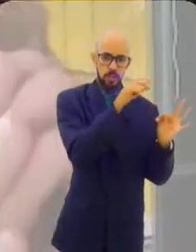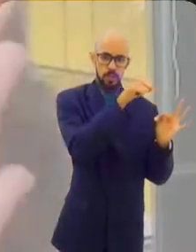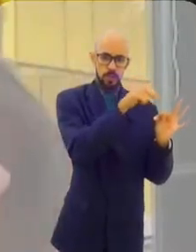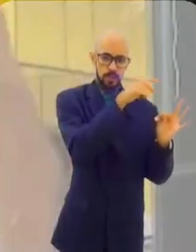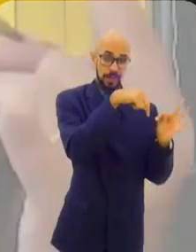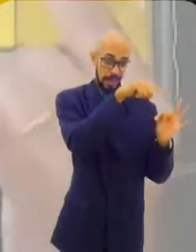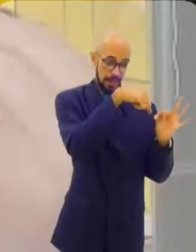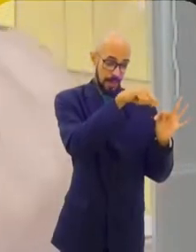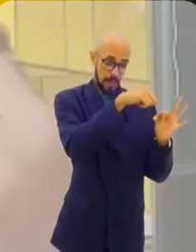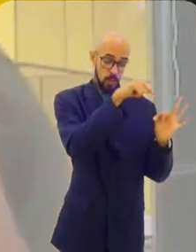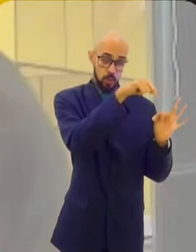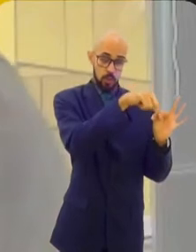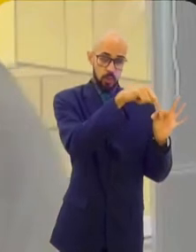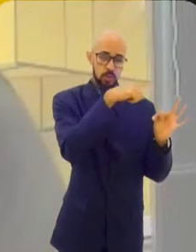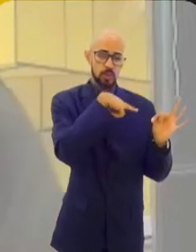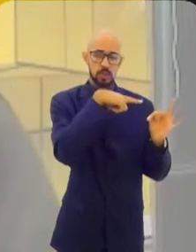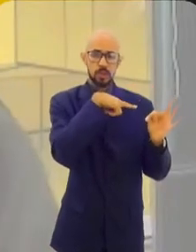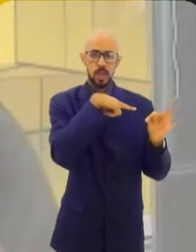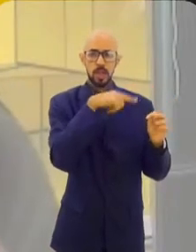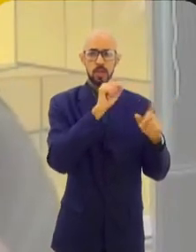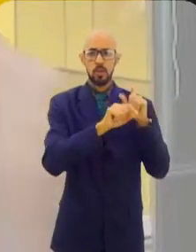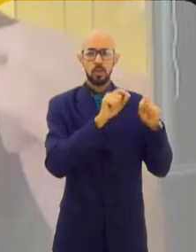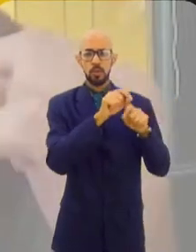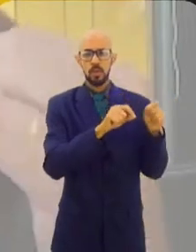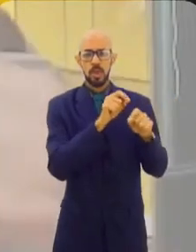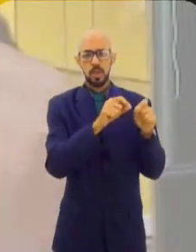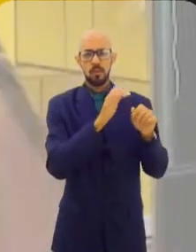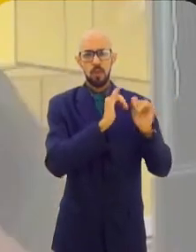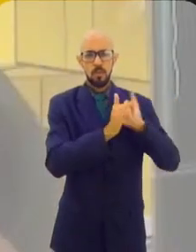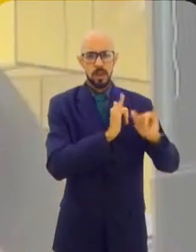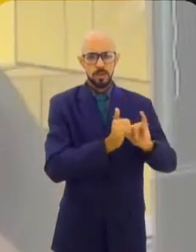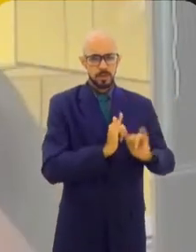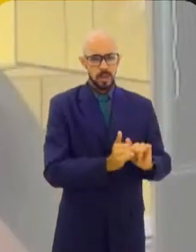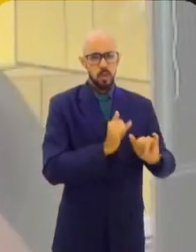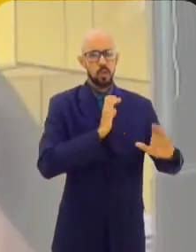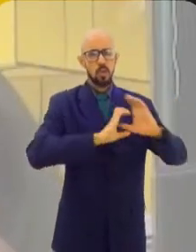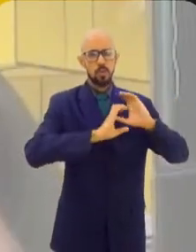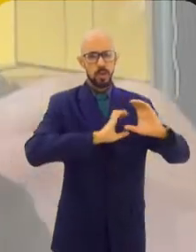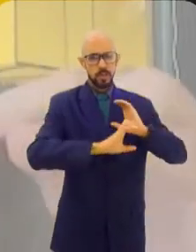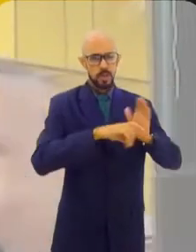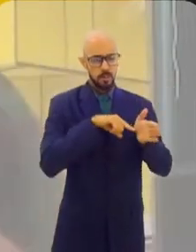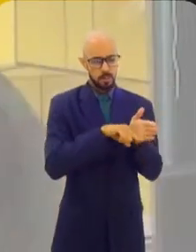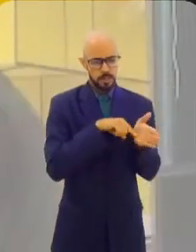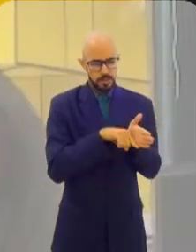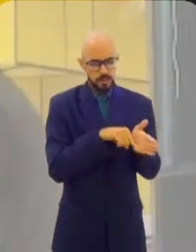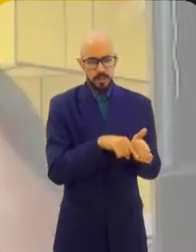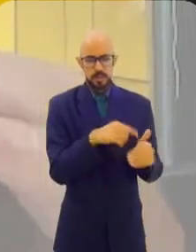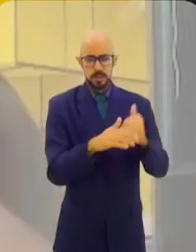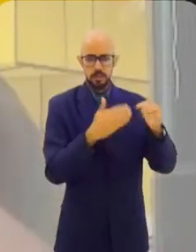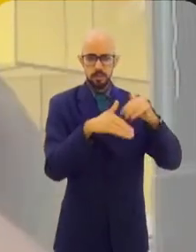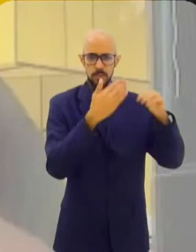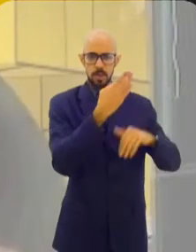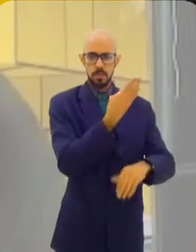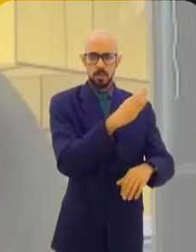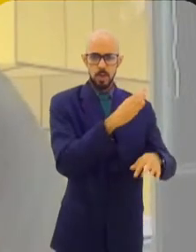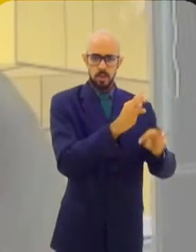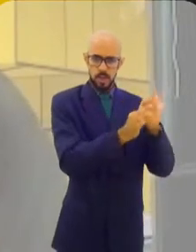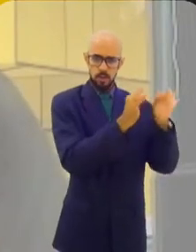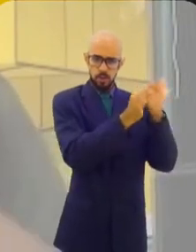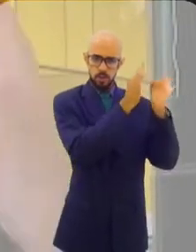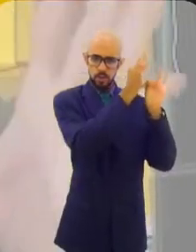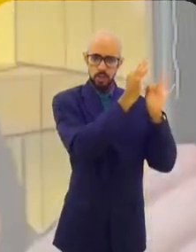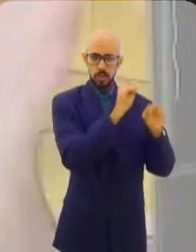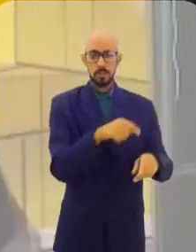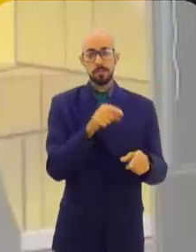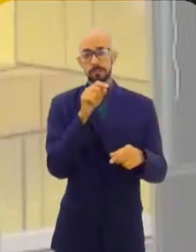tecnologia E aí tem as atividades de né tecnologias de informação e comunicação pesquisa e desenvolvimento em